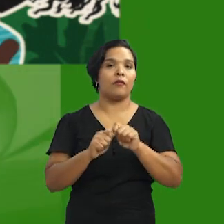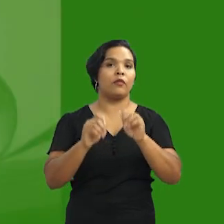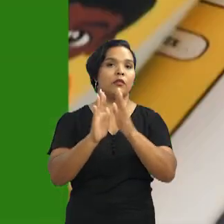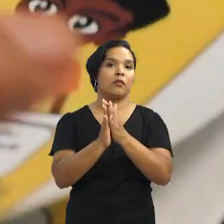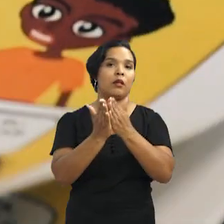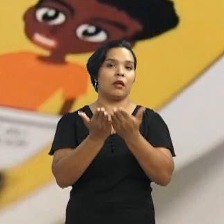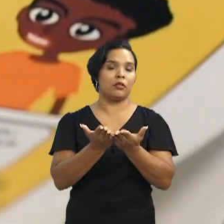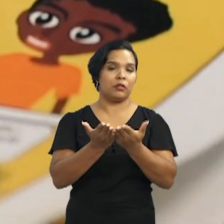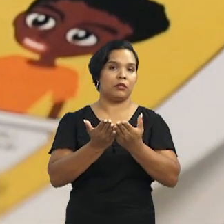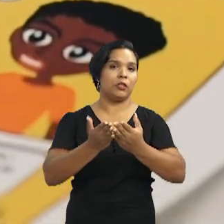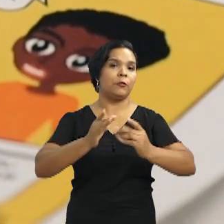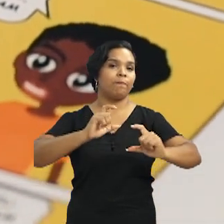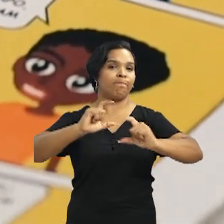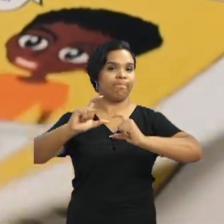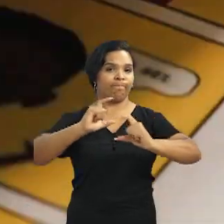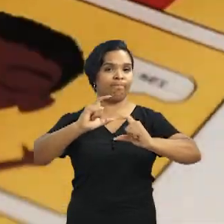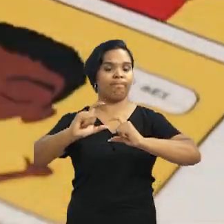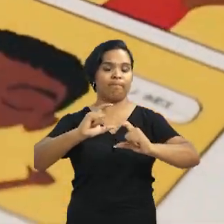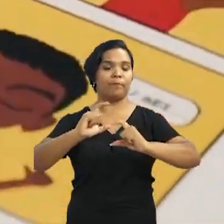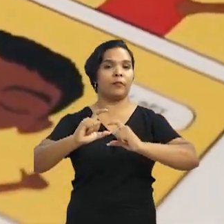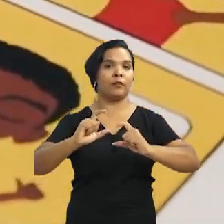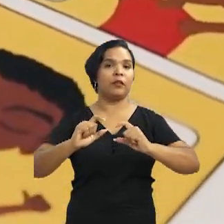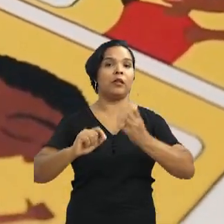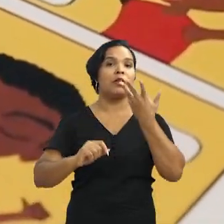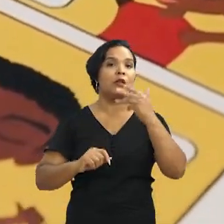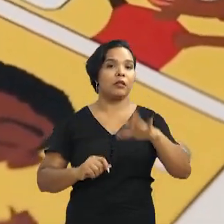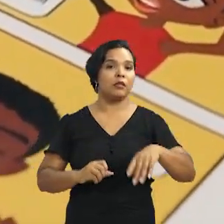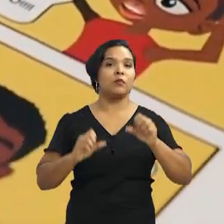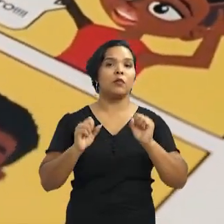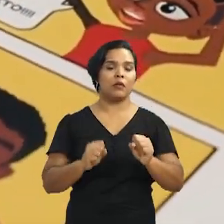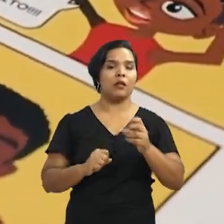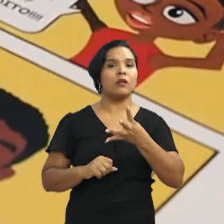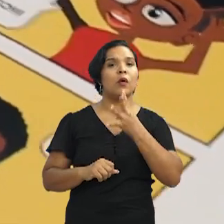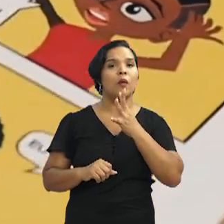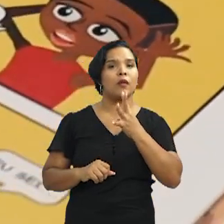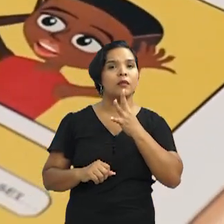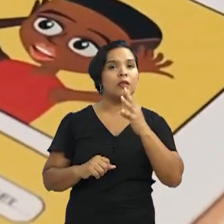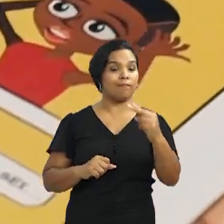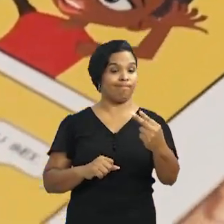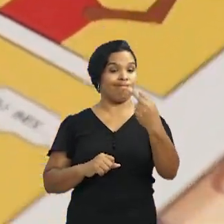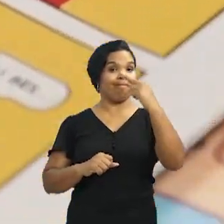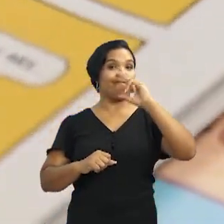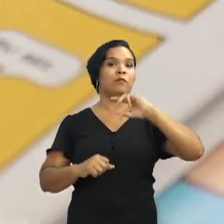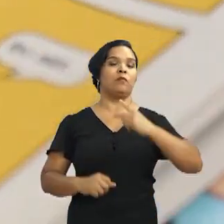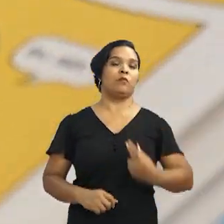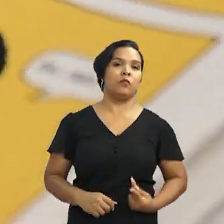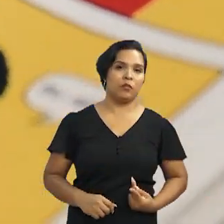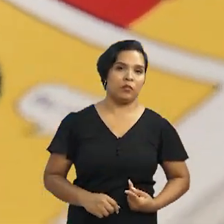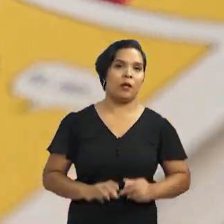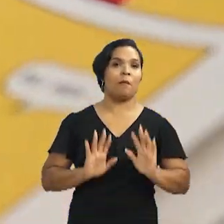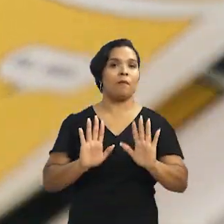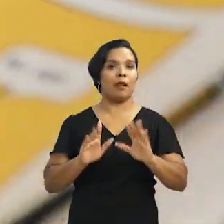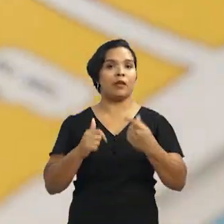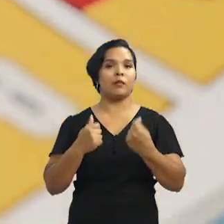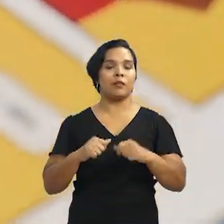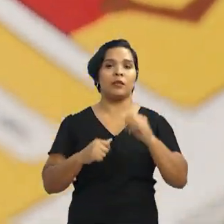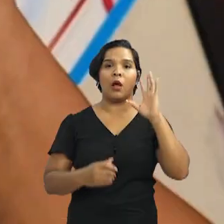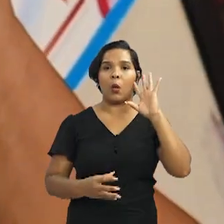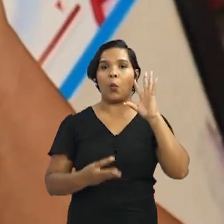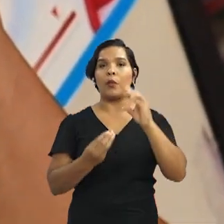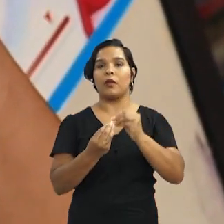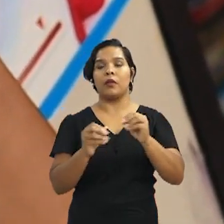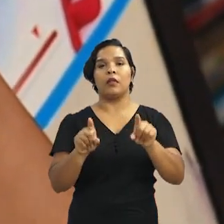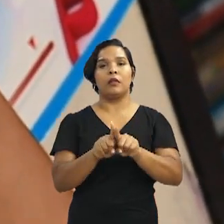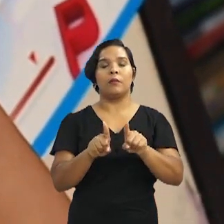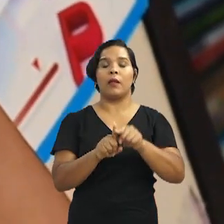que muitos não conheciam. Fiz uma cartilha em formato de gibi, para que as crianças pudessem conhecer o seu território e se auto-reconhecerem enquanto